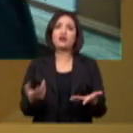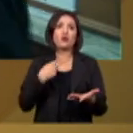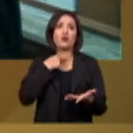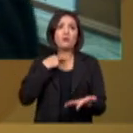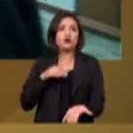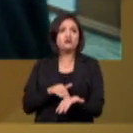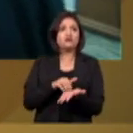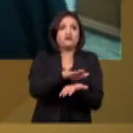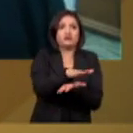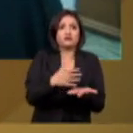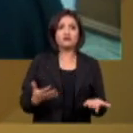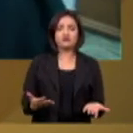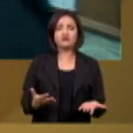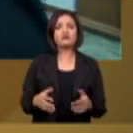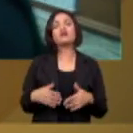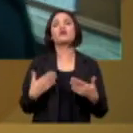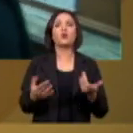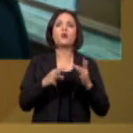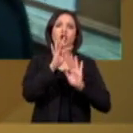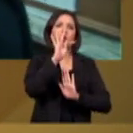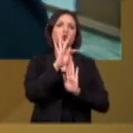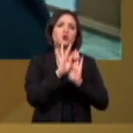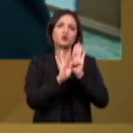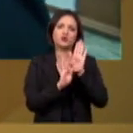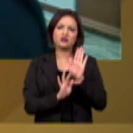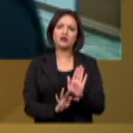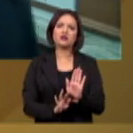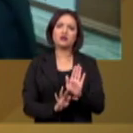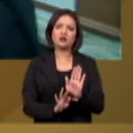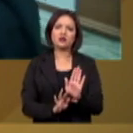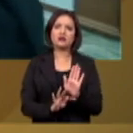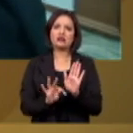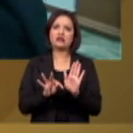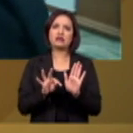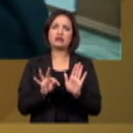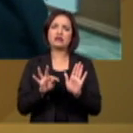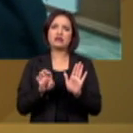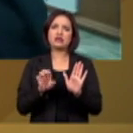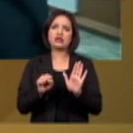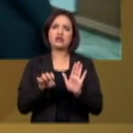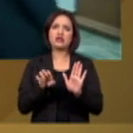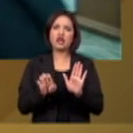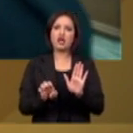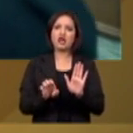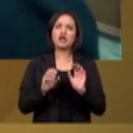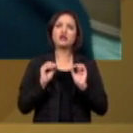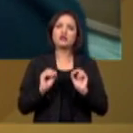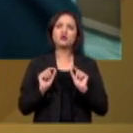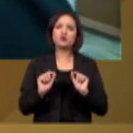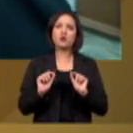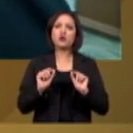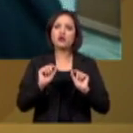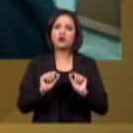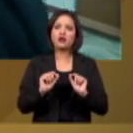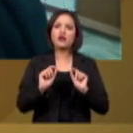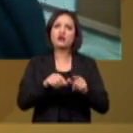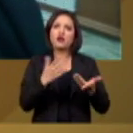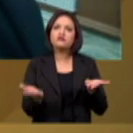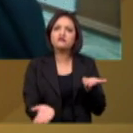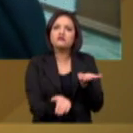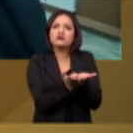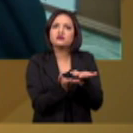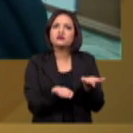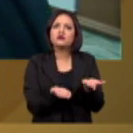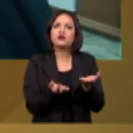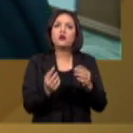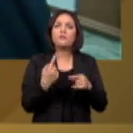será como disse uma eficácia prática maior no âmbito do judiciário no âmbito da di